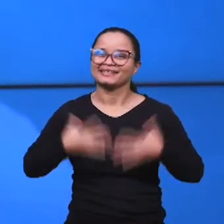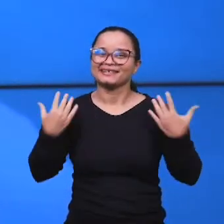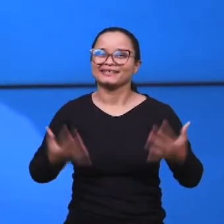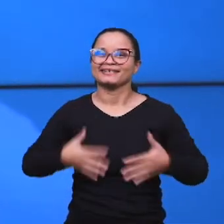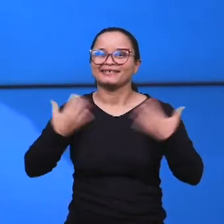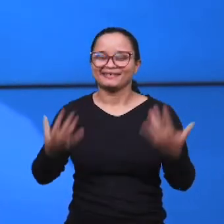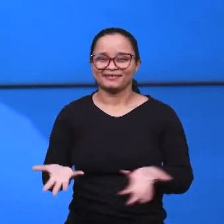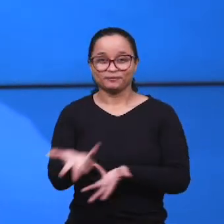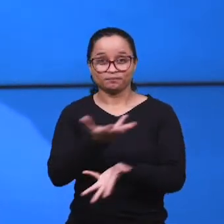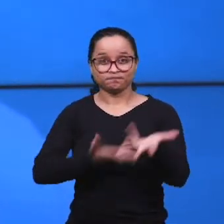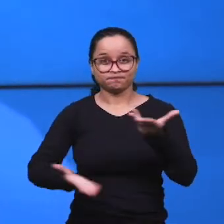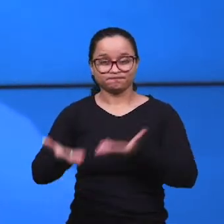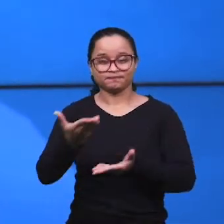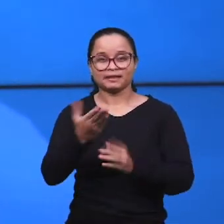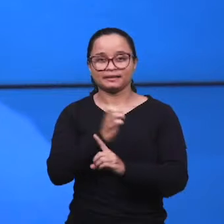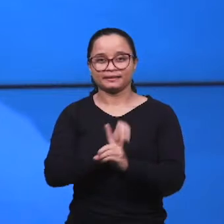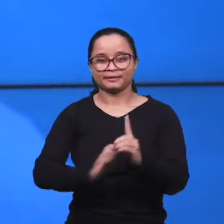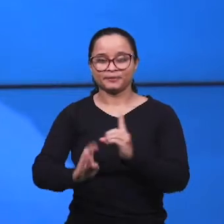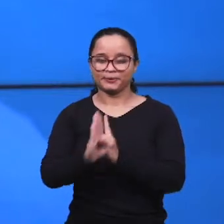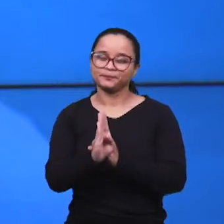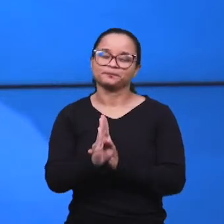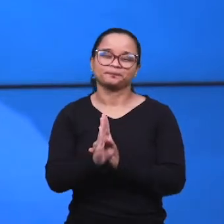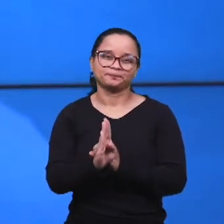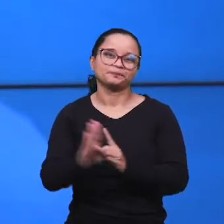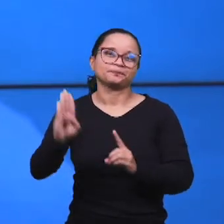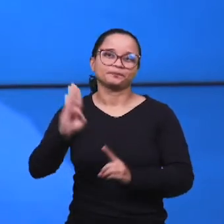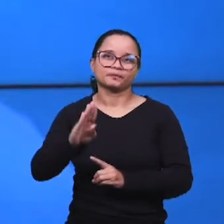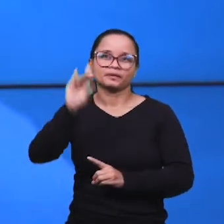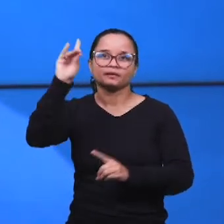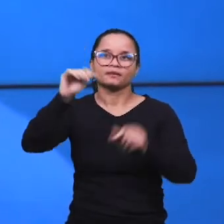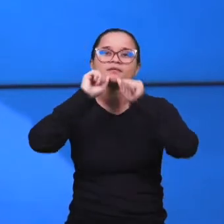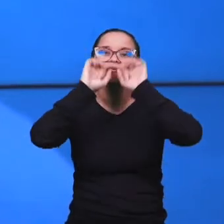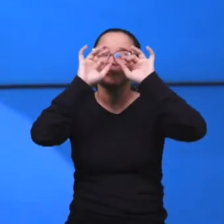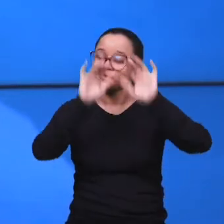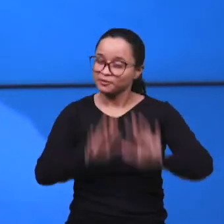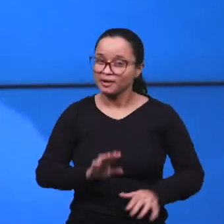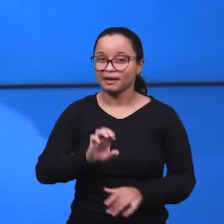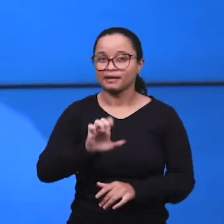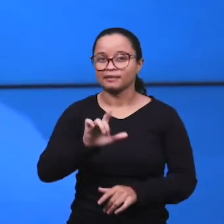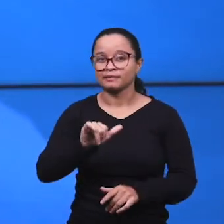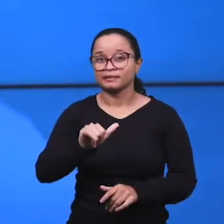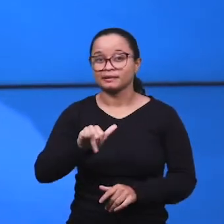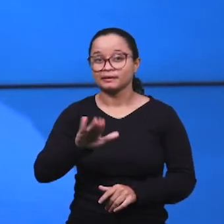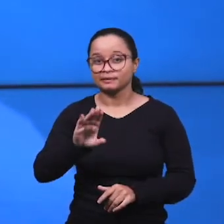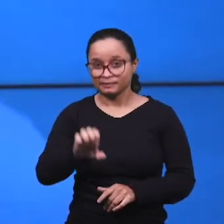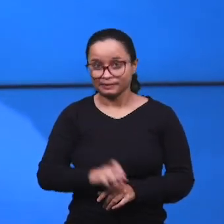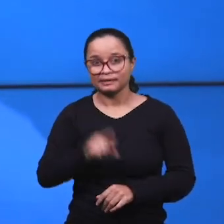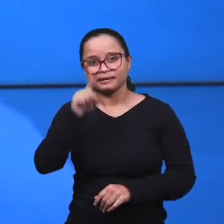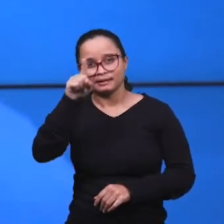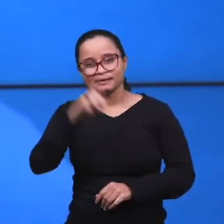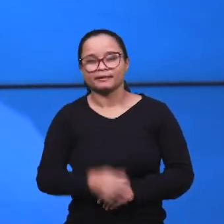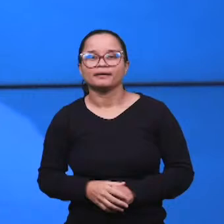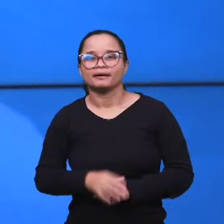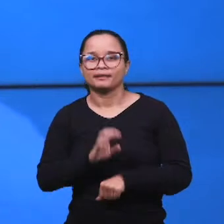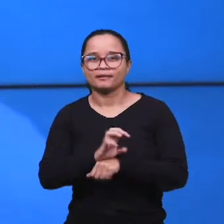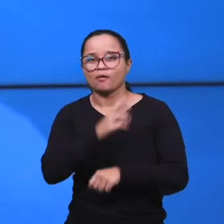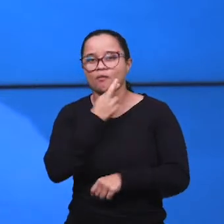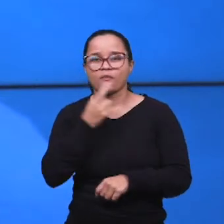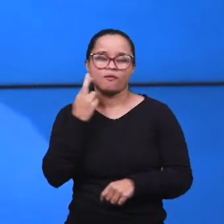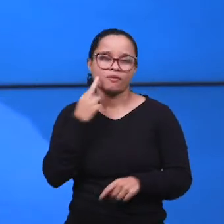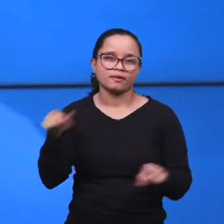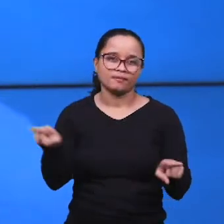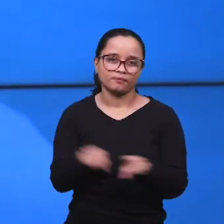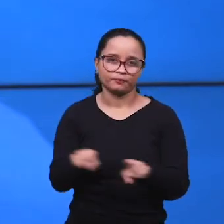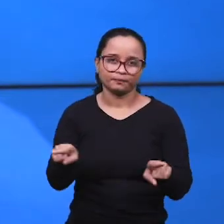sua alegria de poder participar da Escola Bíblica Dominical. Que Deus abençoe a Elaine, lá de Cacoal, em Rondônia,